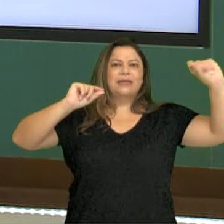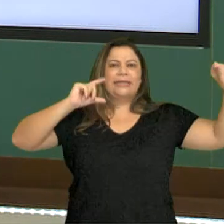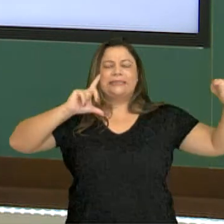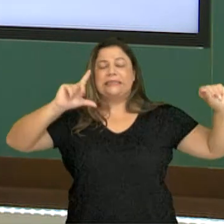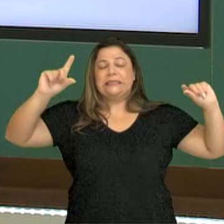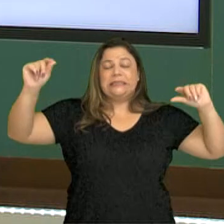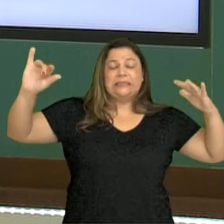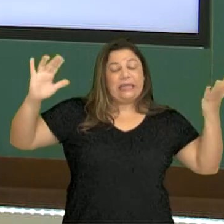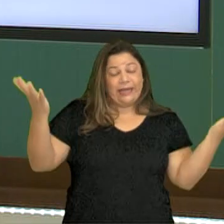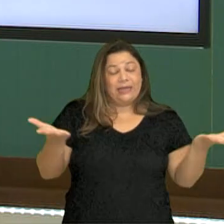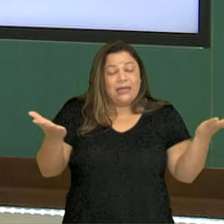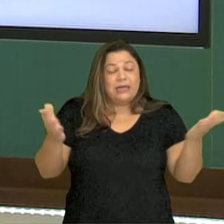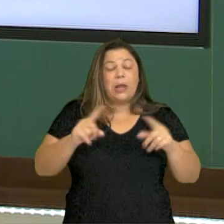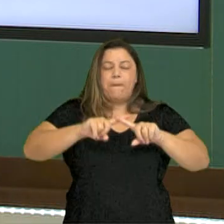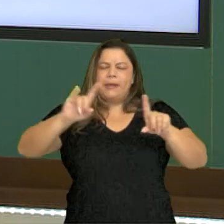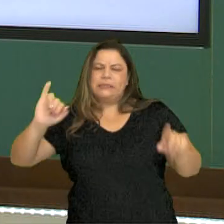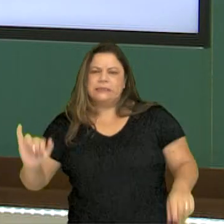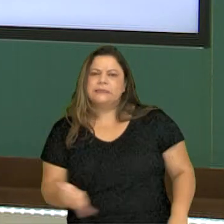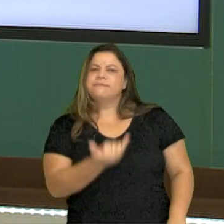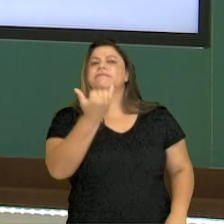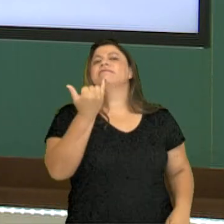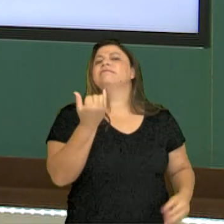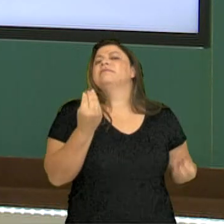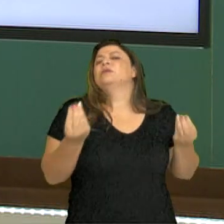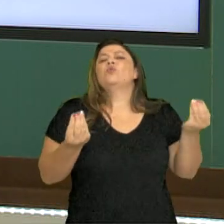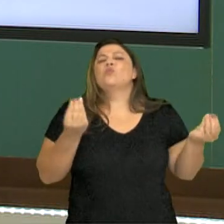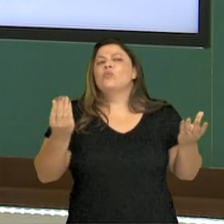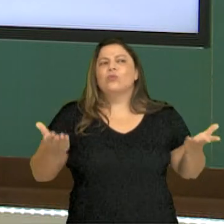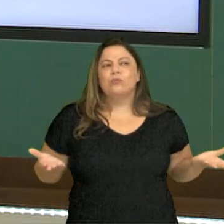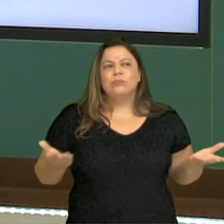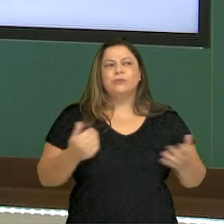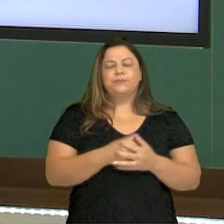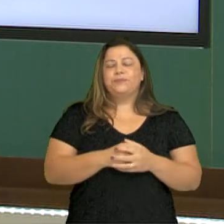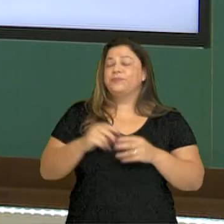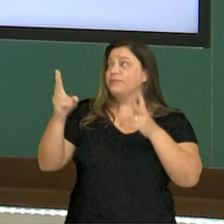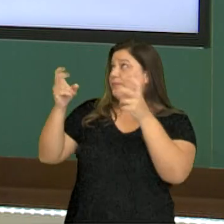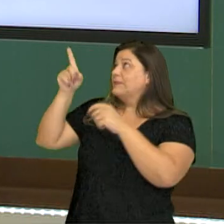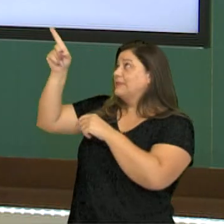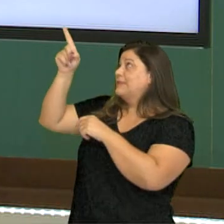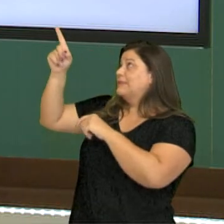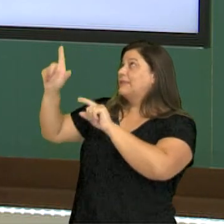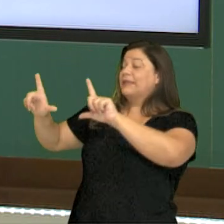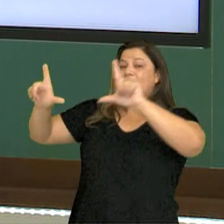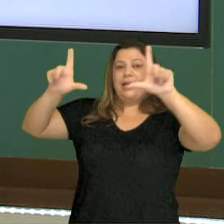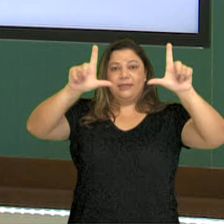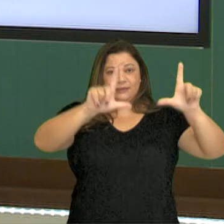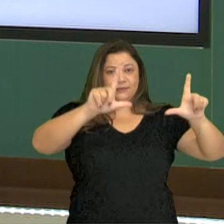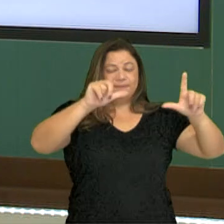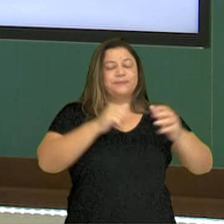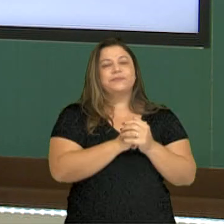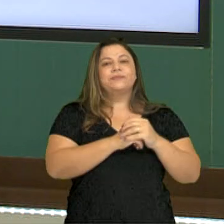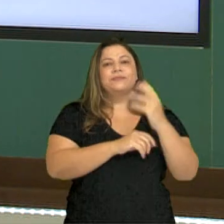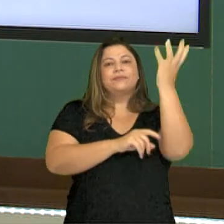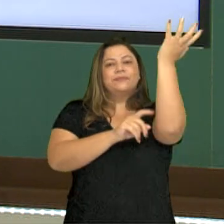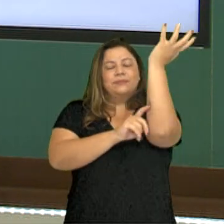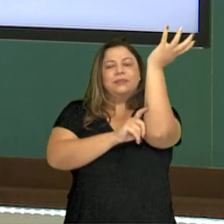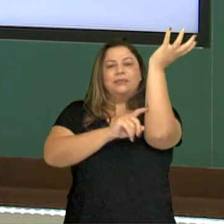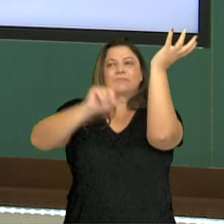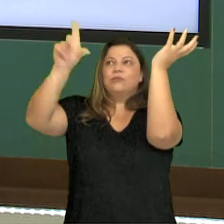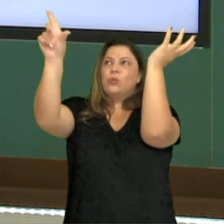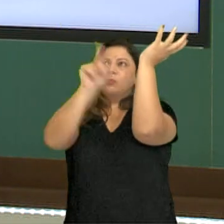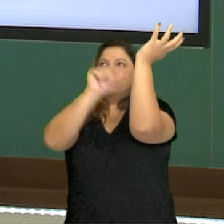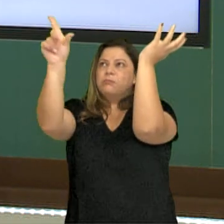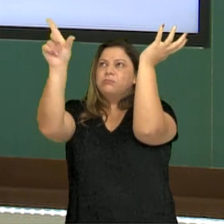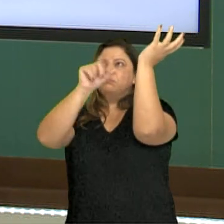espaços verdes, mas nós aproveitamos eles. Sabe como? Essas plantas fazem um processo chamado fotossíntese, que